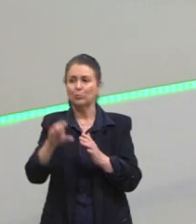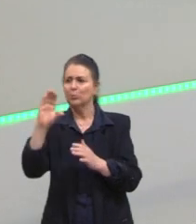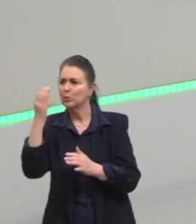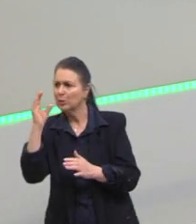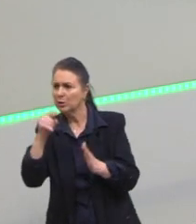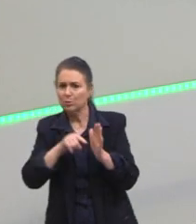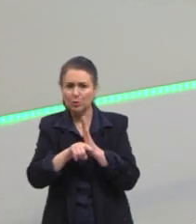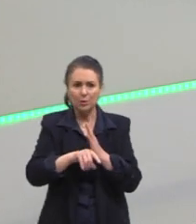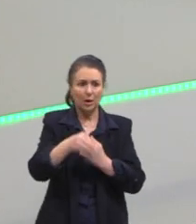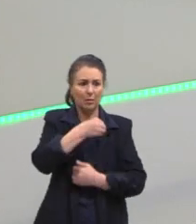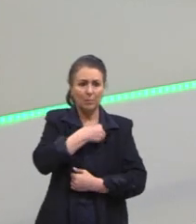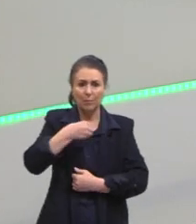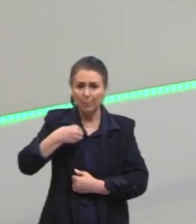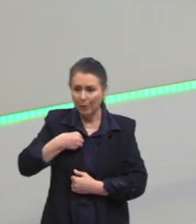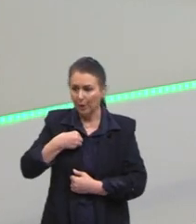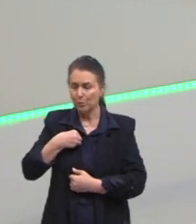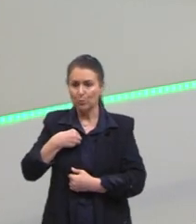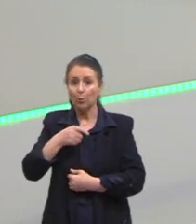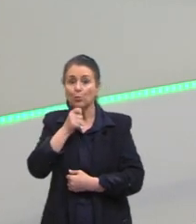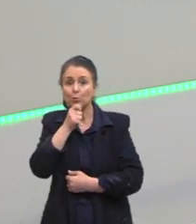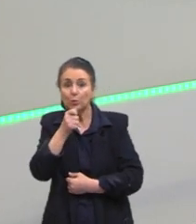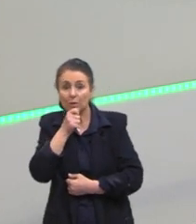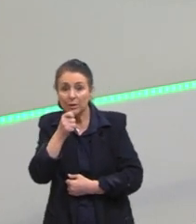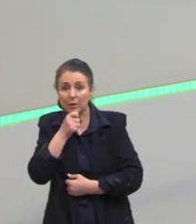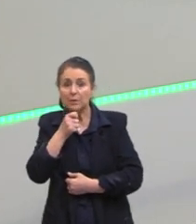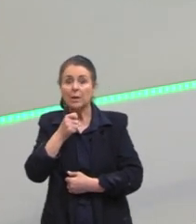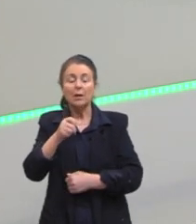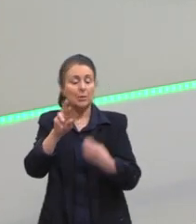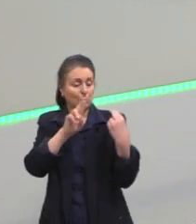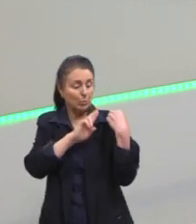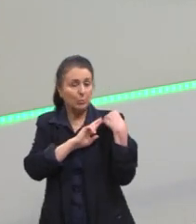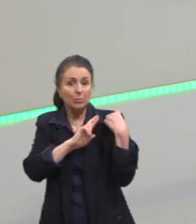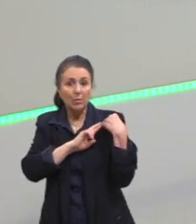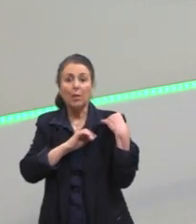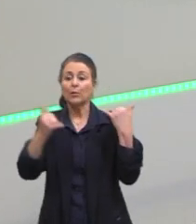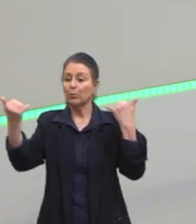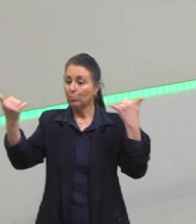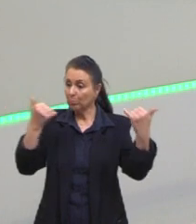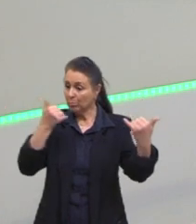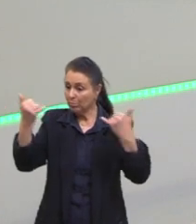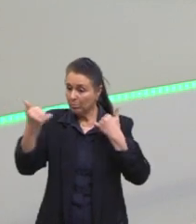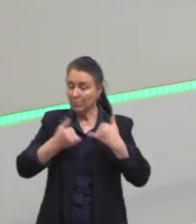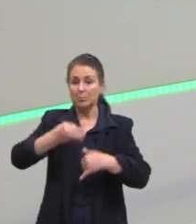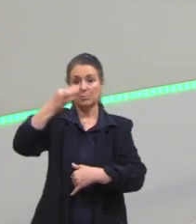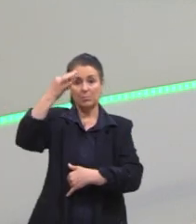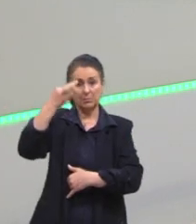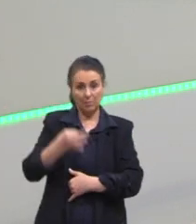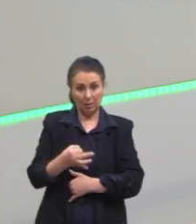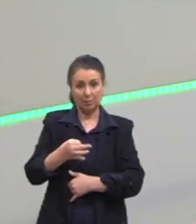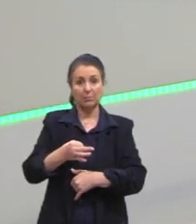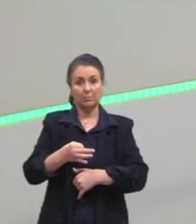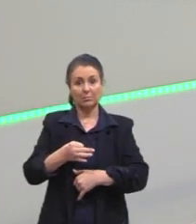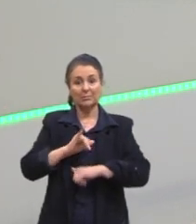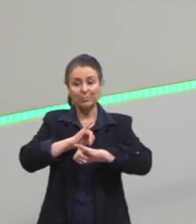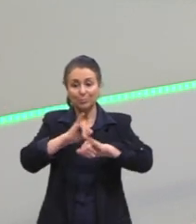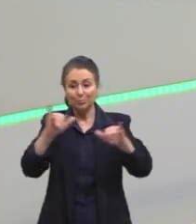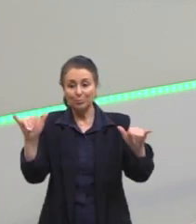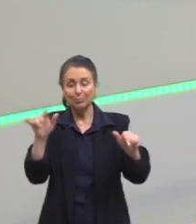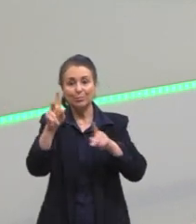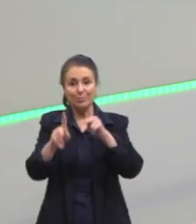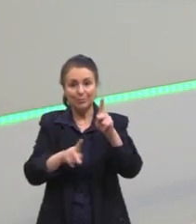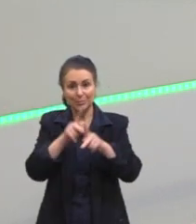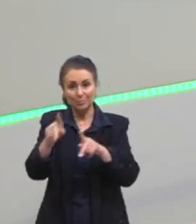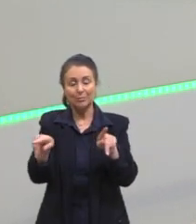em médicos ou em jornalistas, que são as pessoas responsáveis por passar essas informações aí para a população.